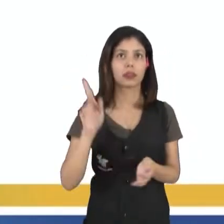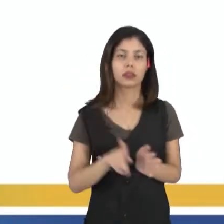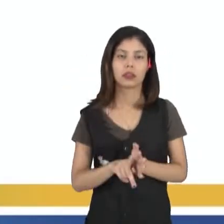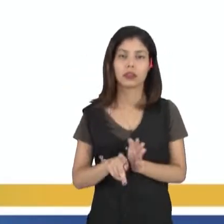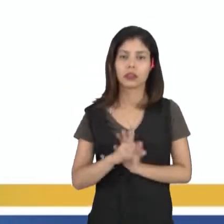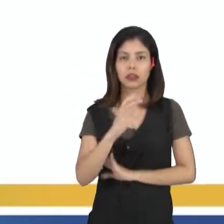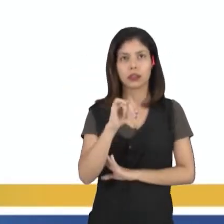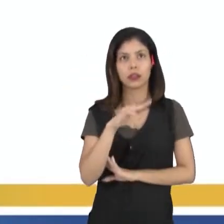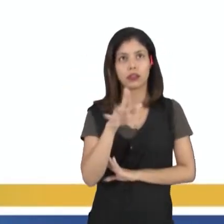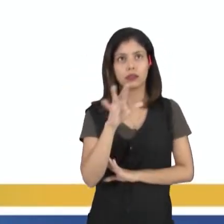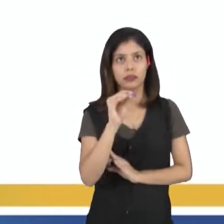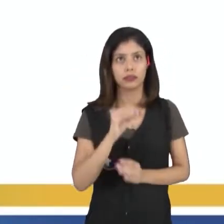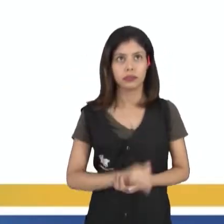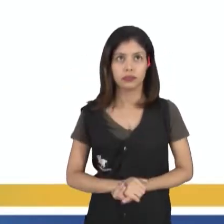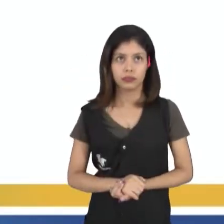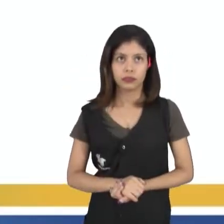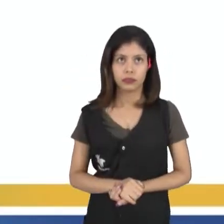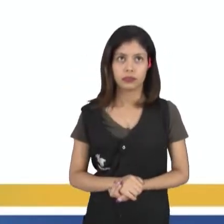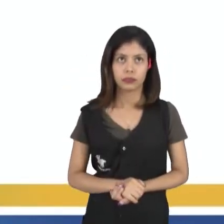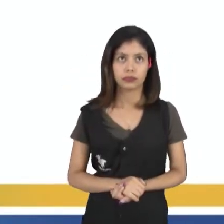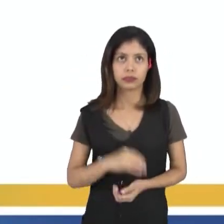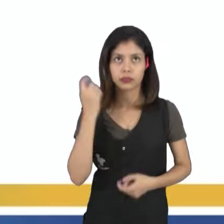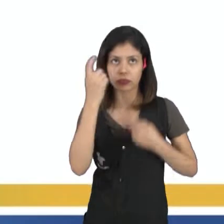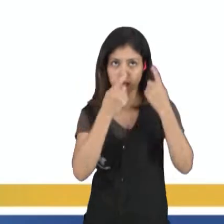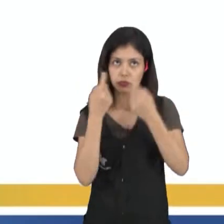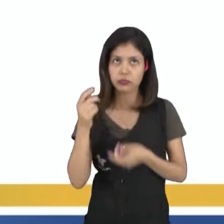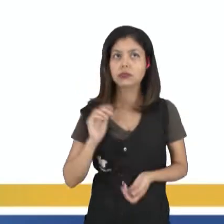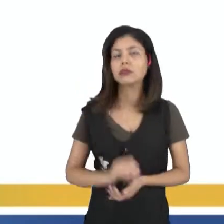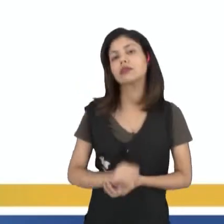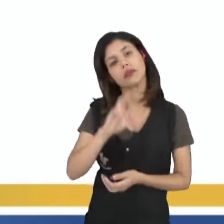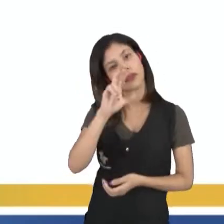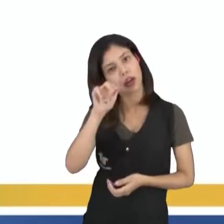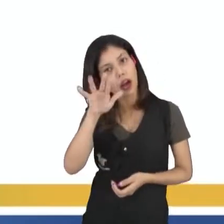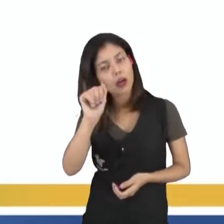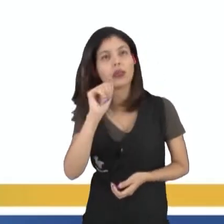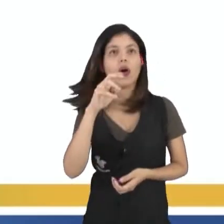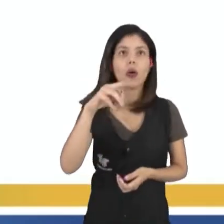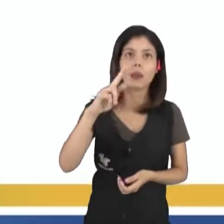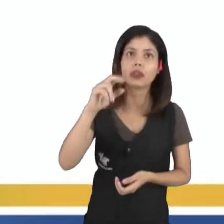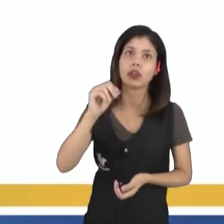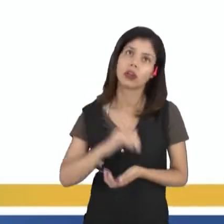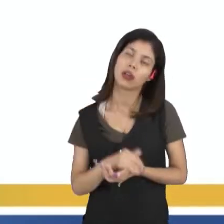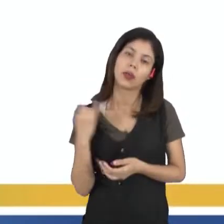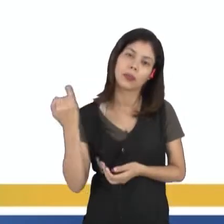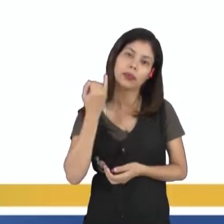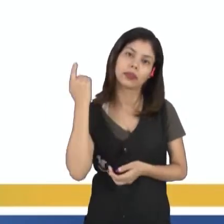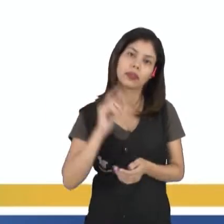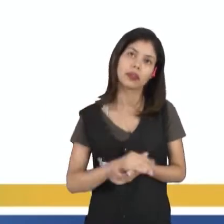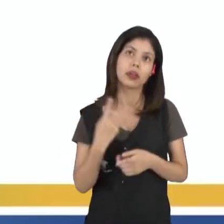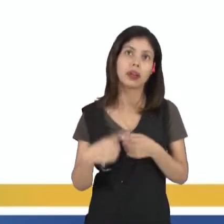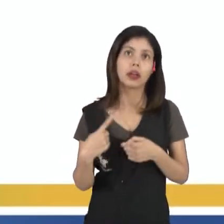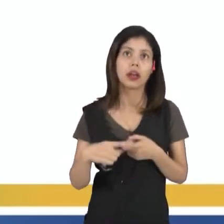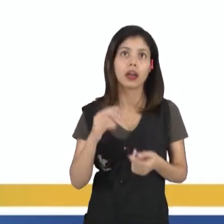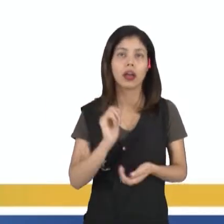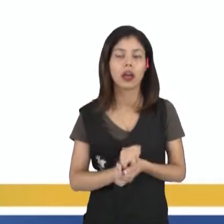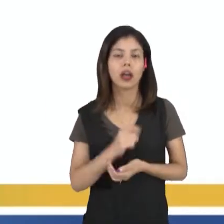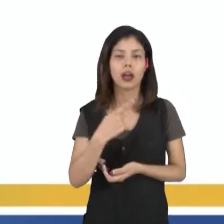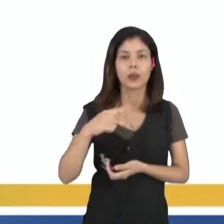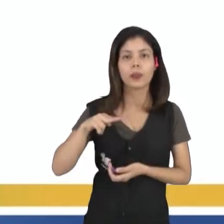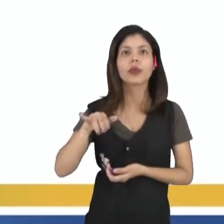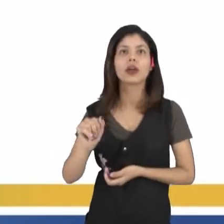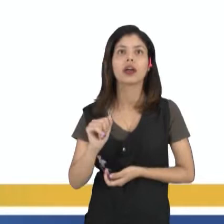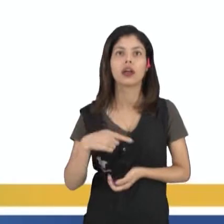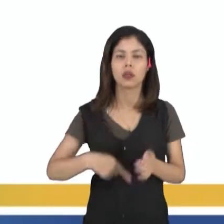conjunções. Então, a causal, elas vão expressar causa ou motivo, tá? E as principais conjunções são o porquê, o